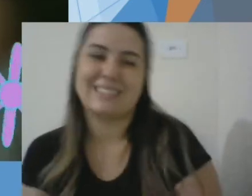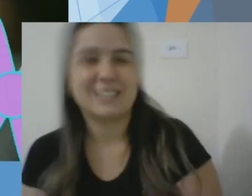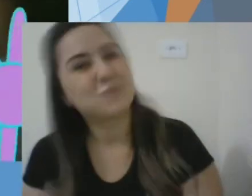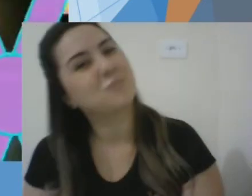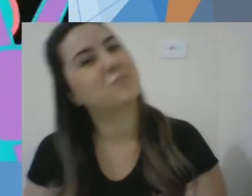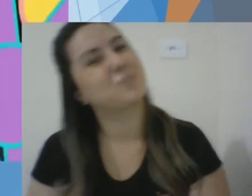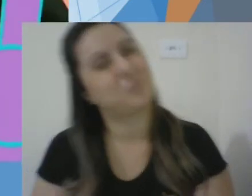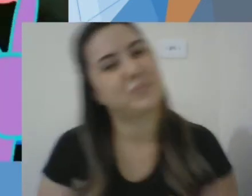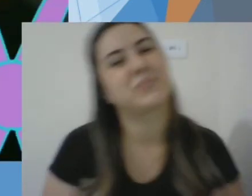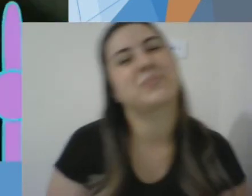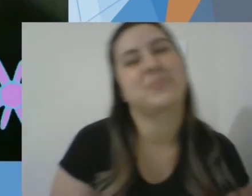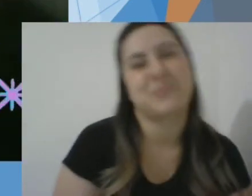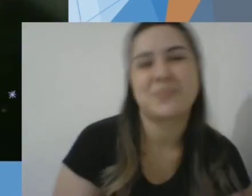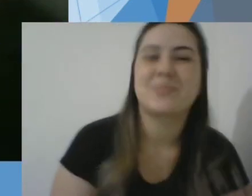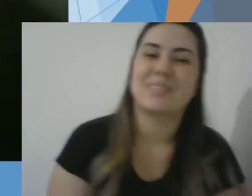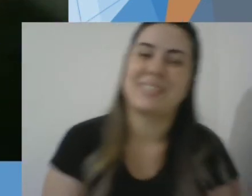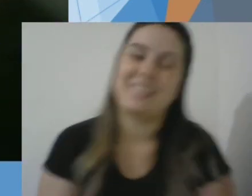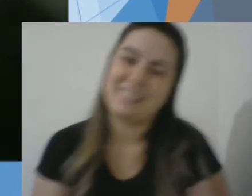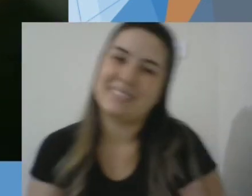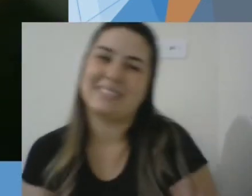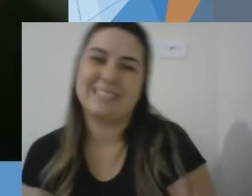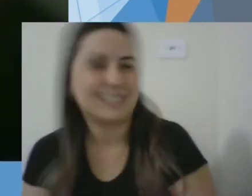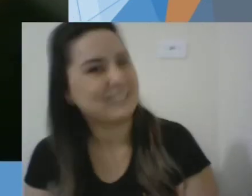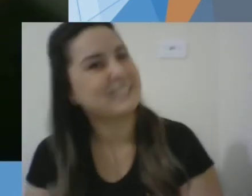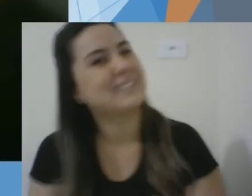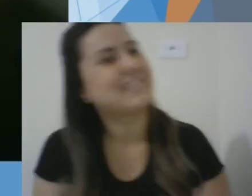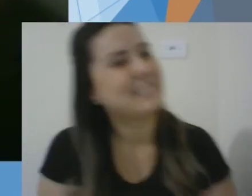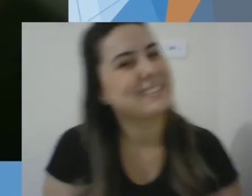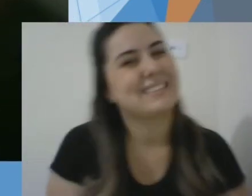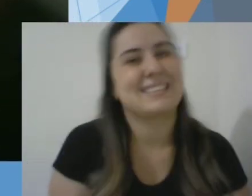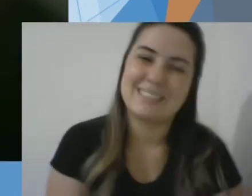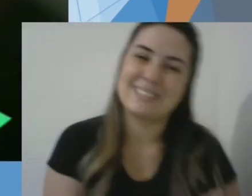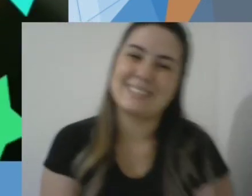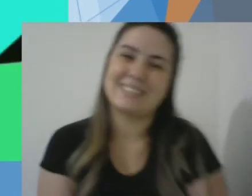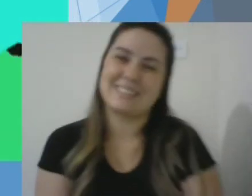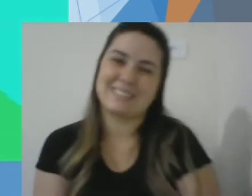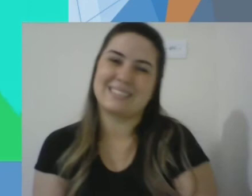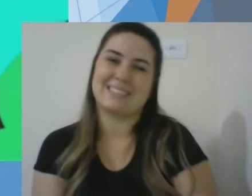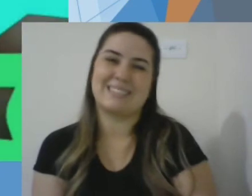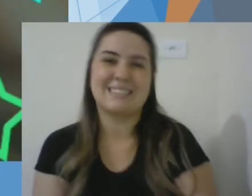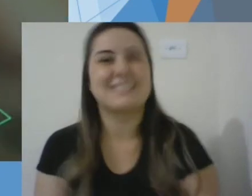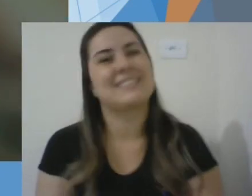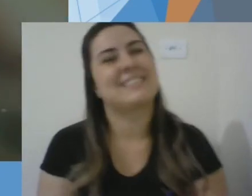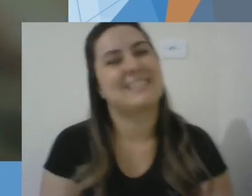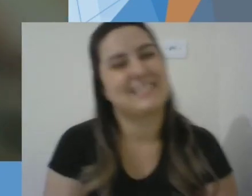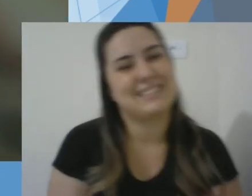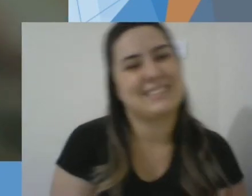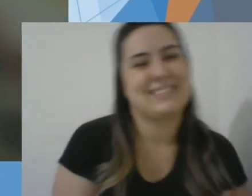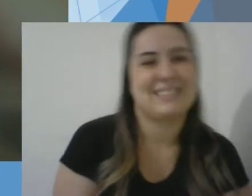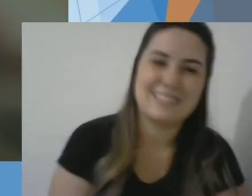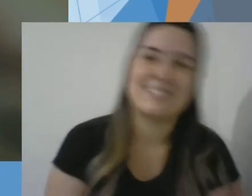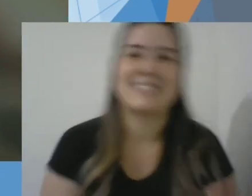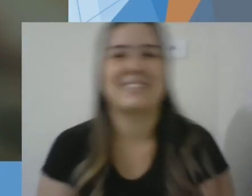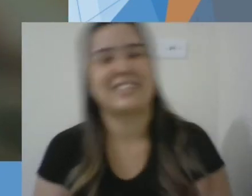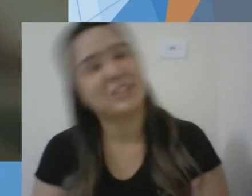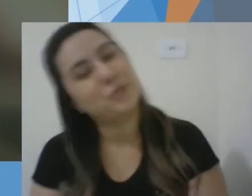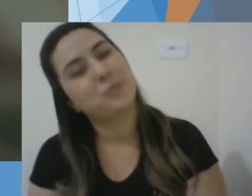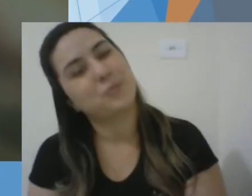massinha eu vou montar. Minha professora, ai, a minha professora é